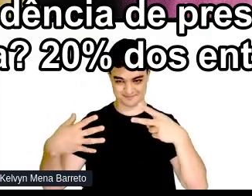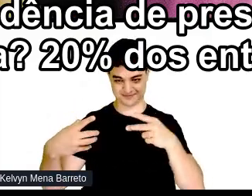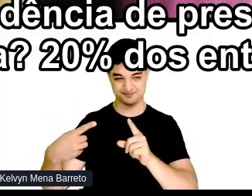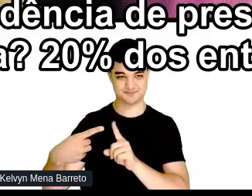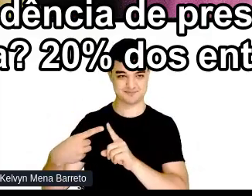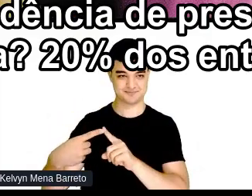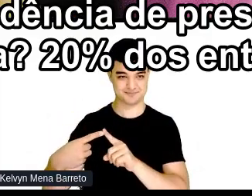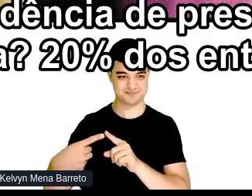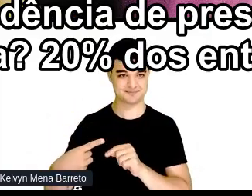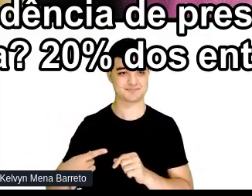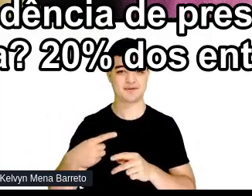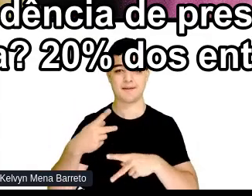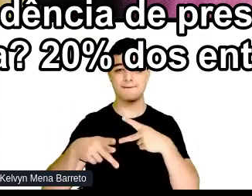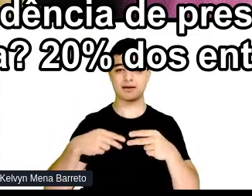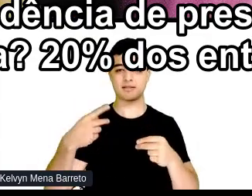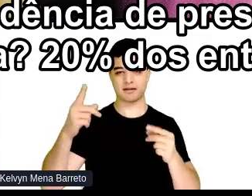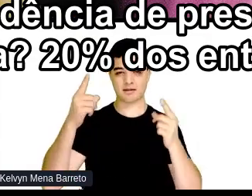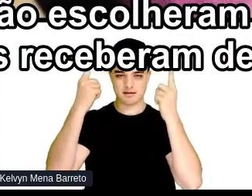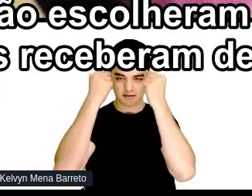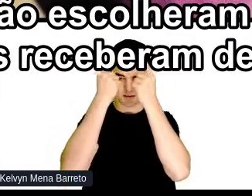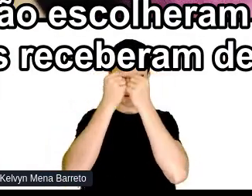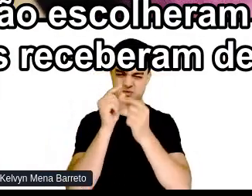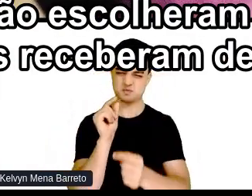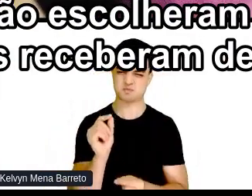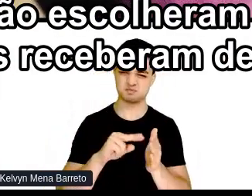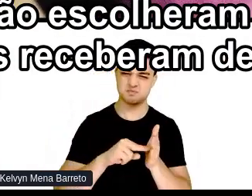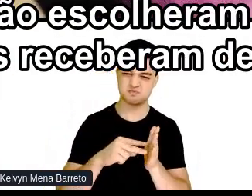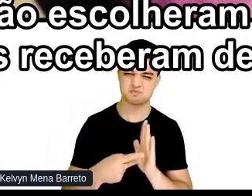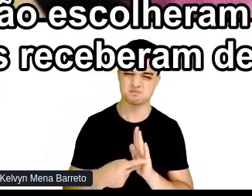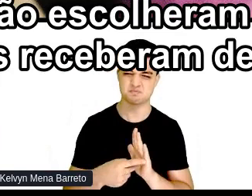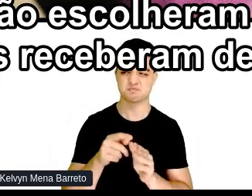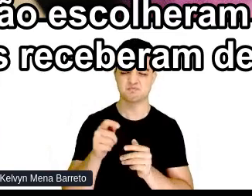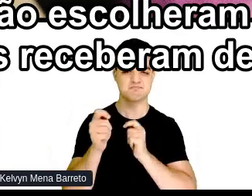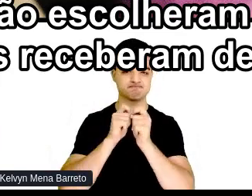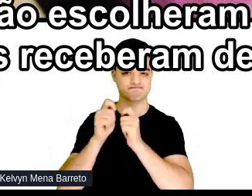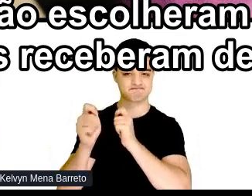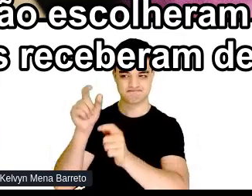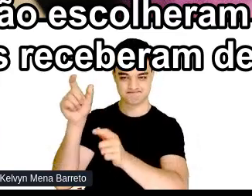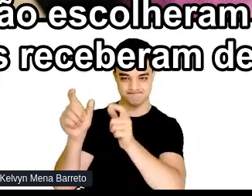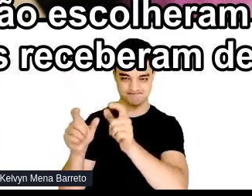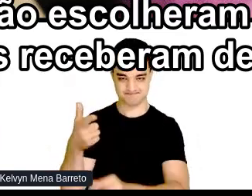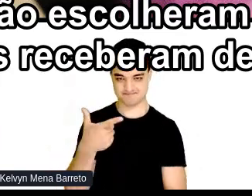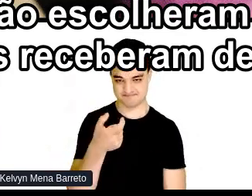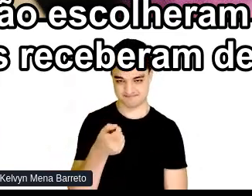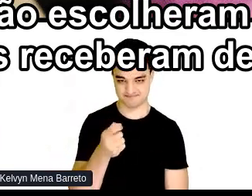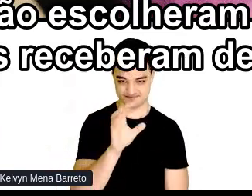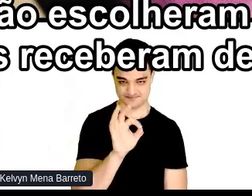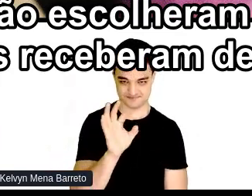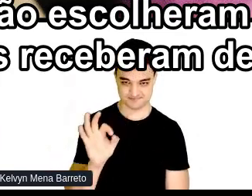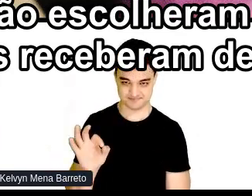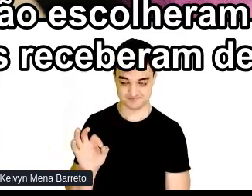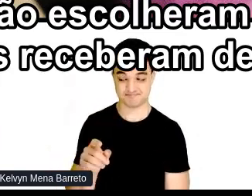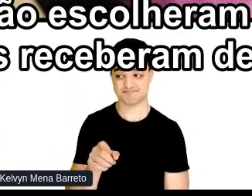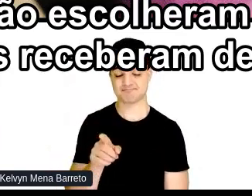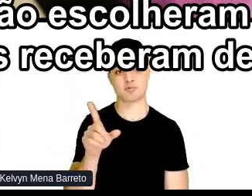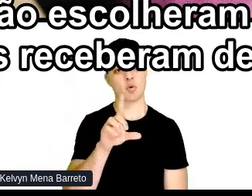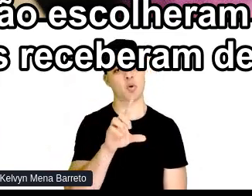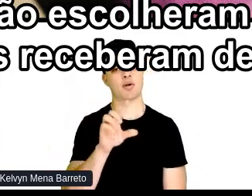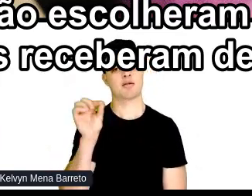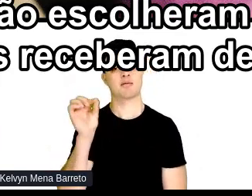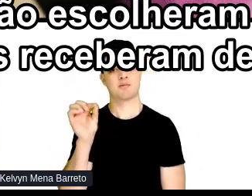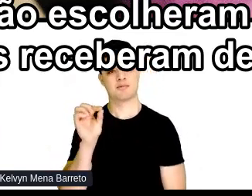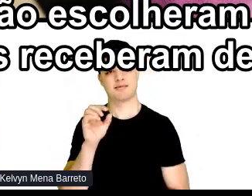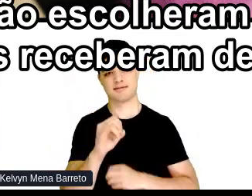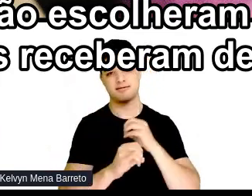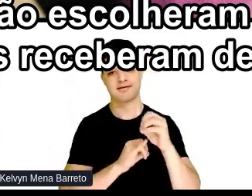porque eles conseguiram resgatar o contato com pessoas que eles nunca imaginariam se não tivesse a internet, como, por exemplo, amigos de escola, amigos